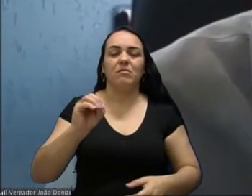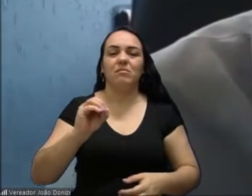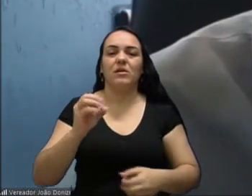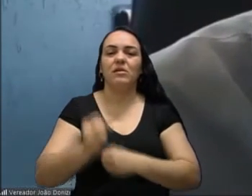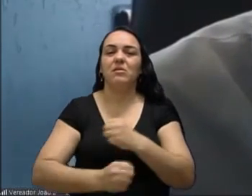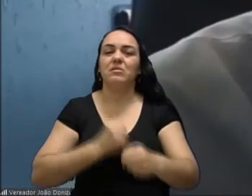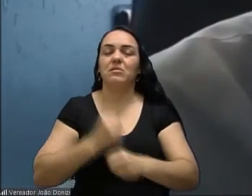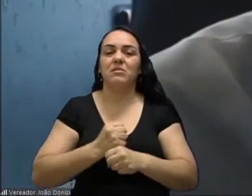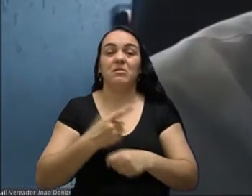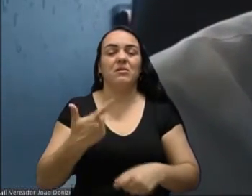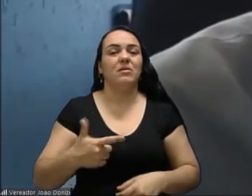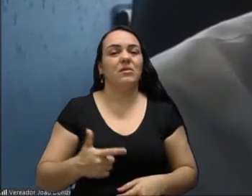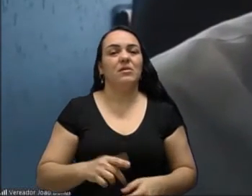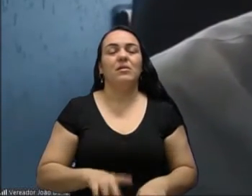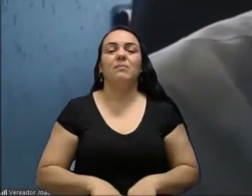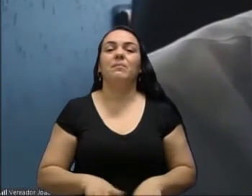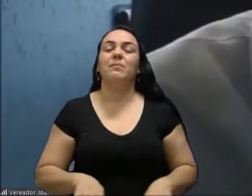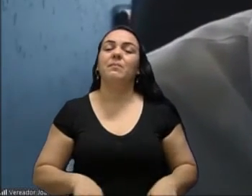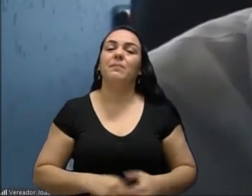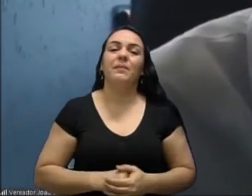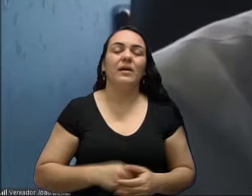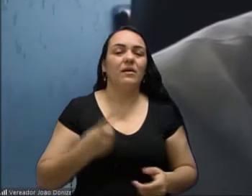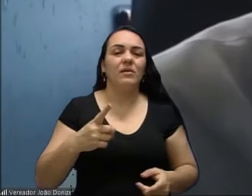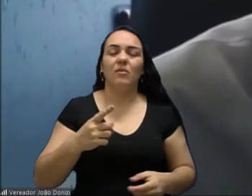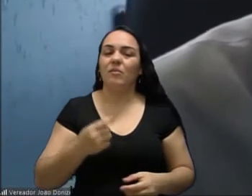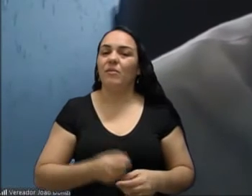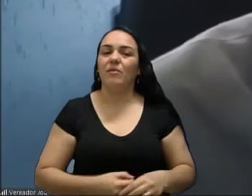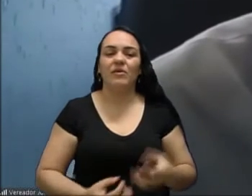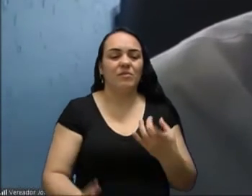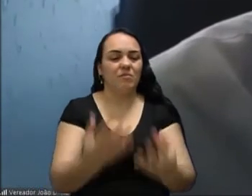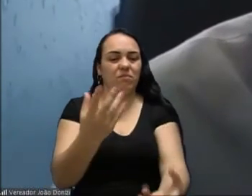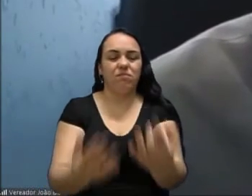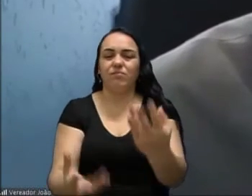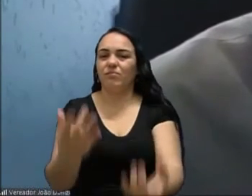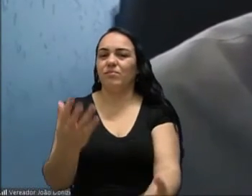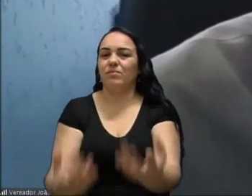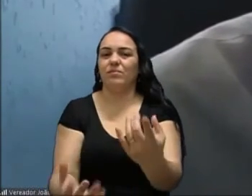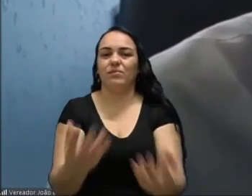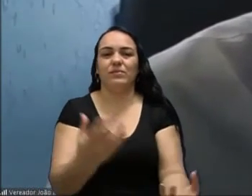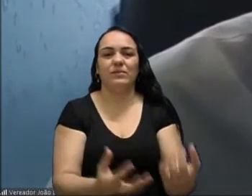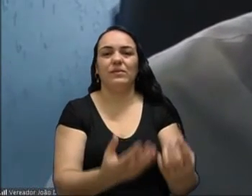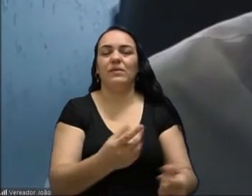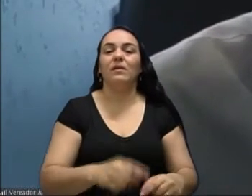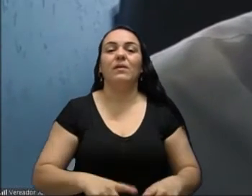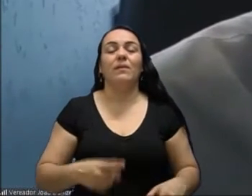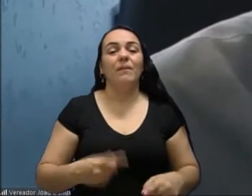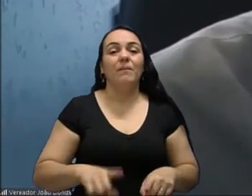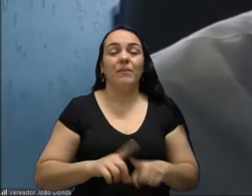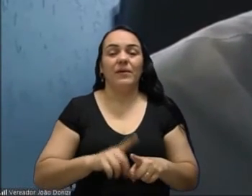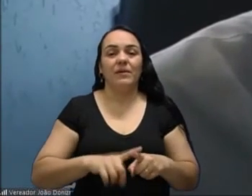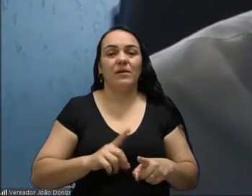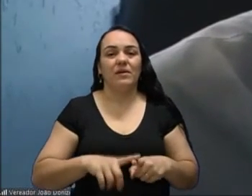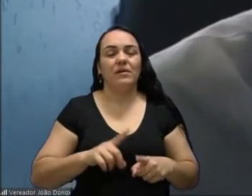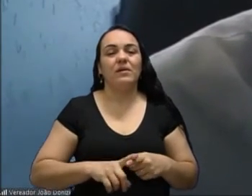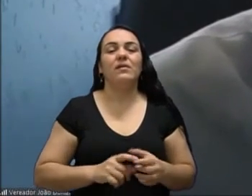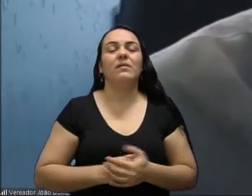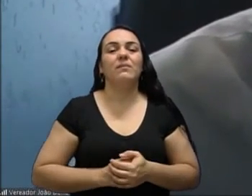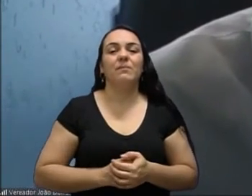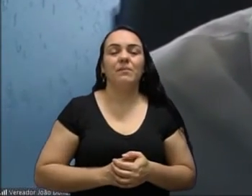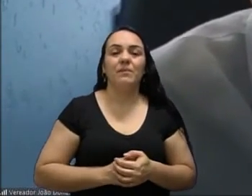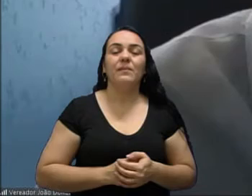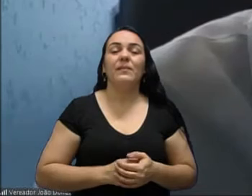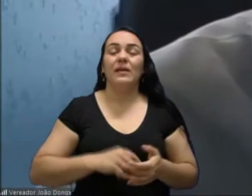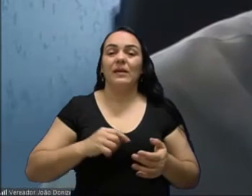impede a queima a limpeza da palha da cana nas áreas rurais da cidade de Sorocaba impede a